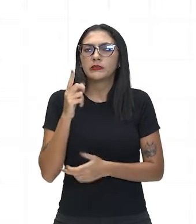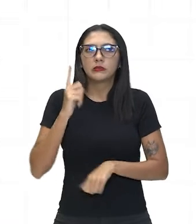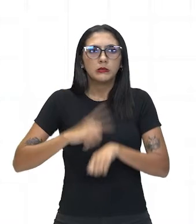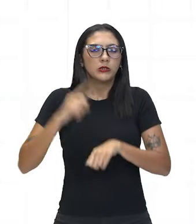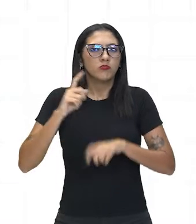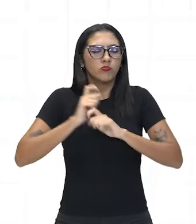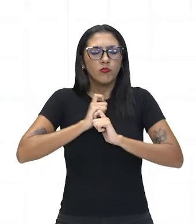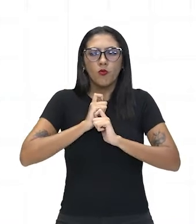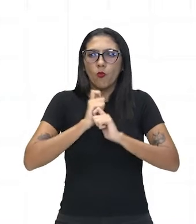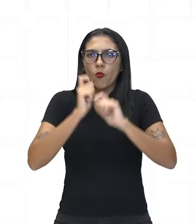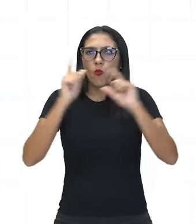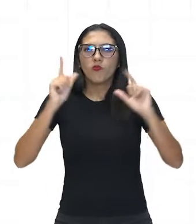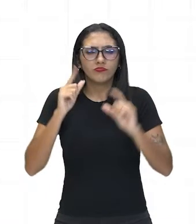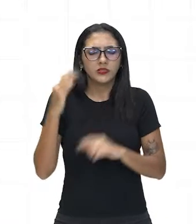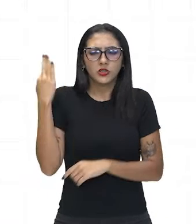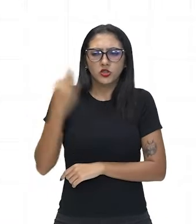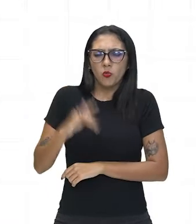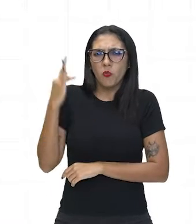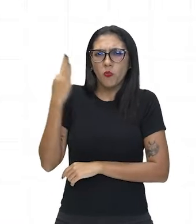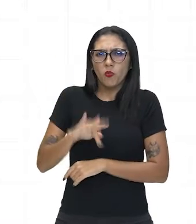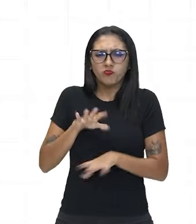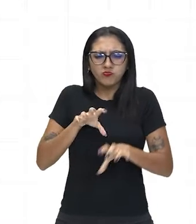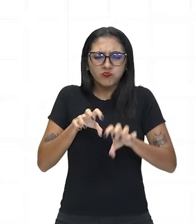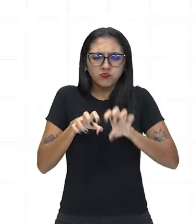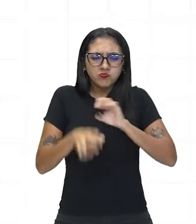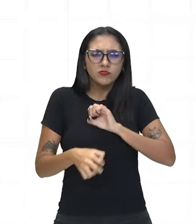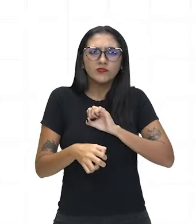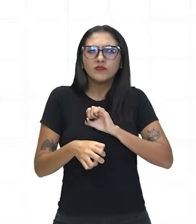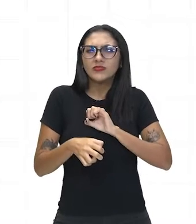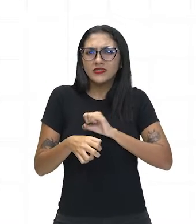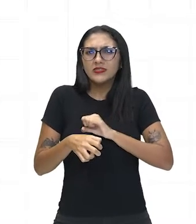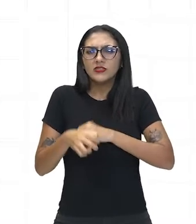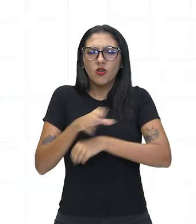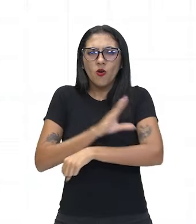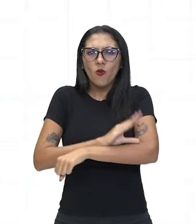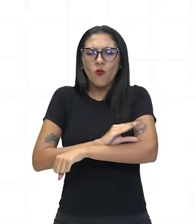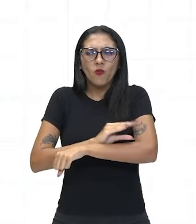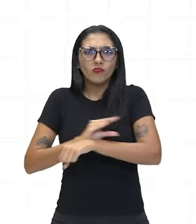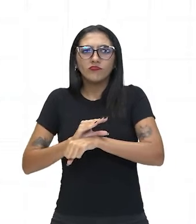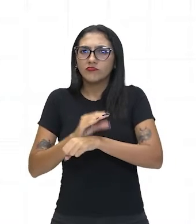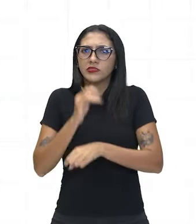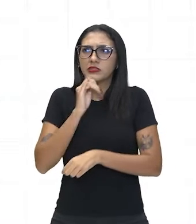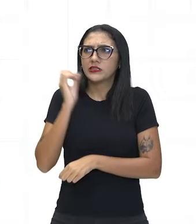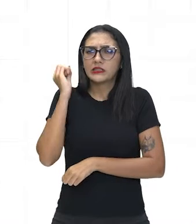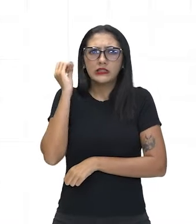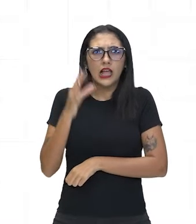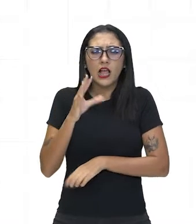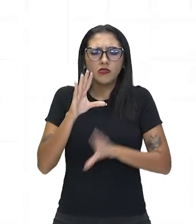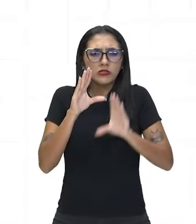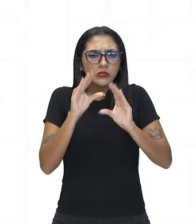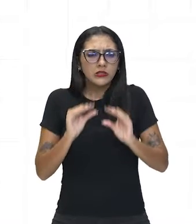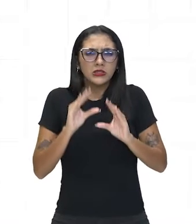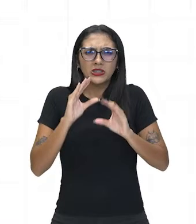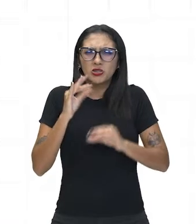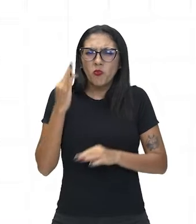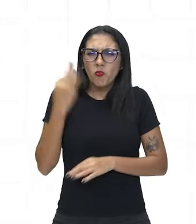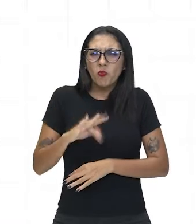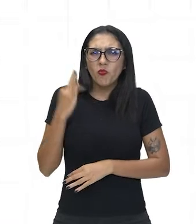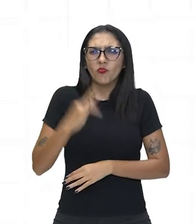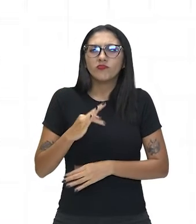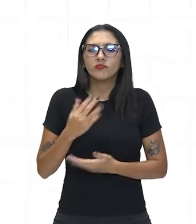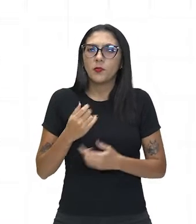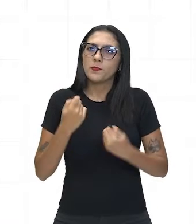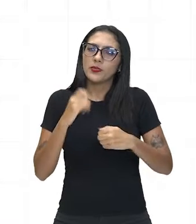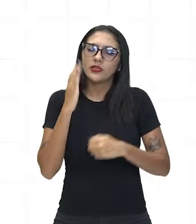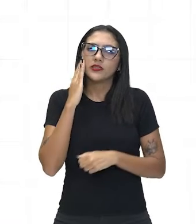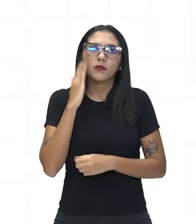muita cãibra na sua perna, no meio da noite. E aí, justamente, você tem que saber o que fazer.